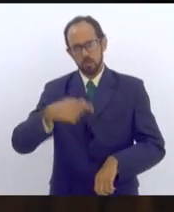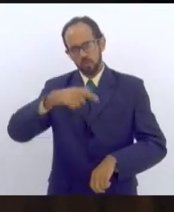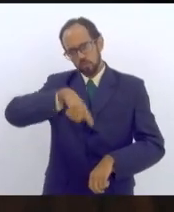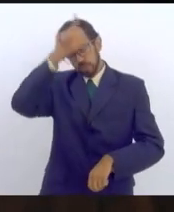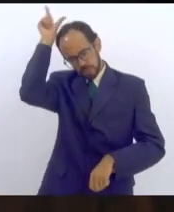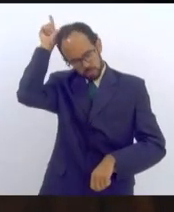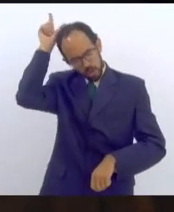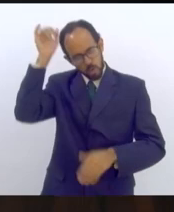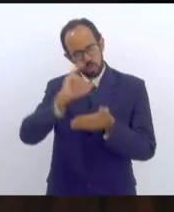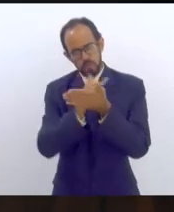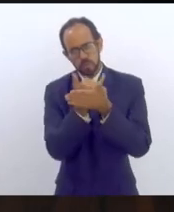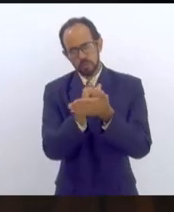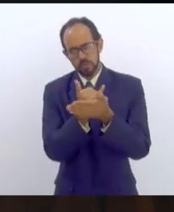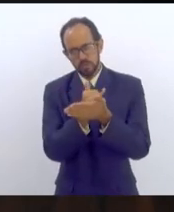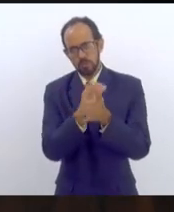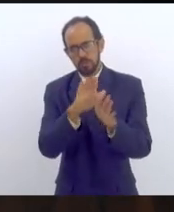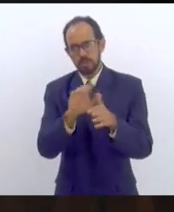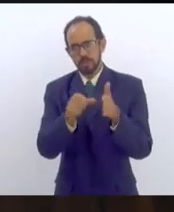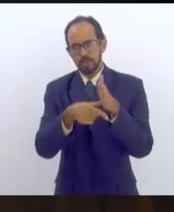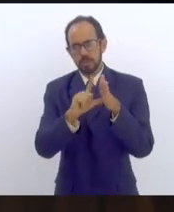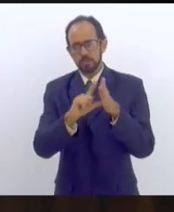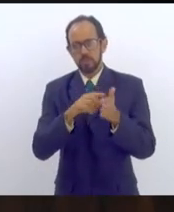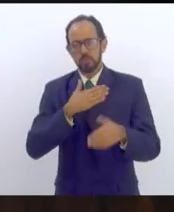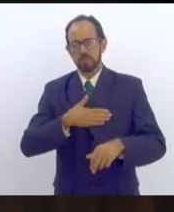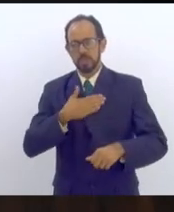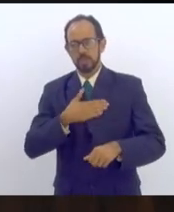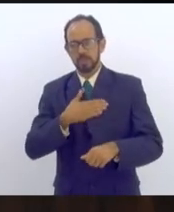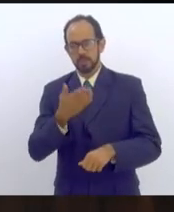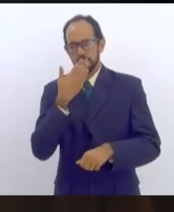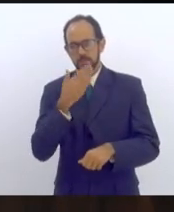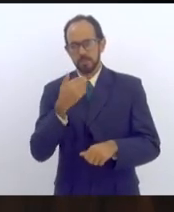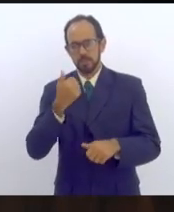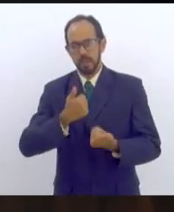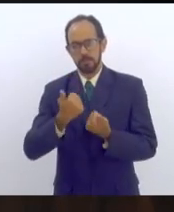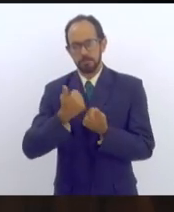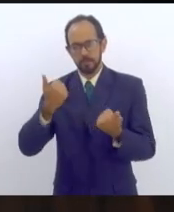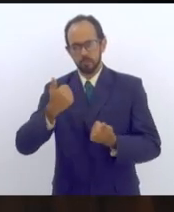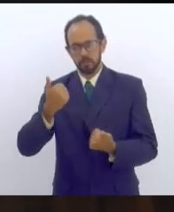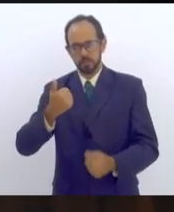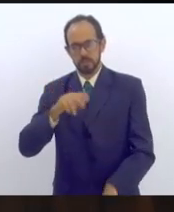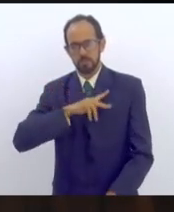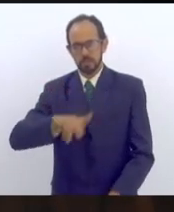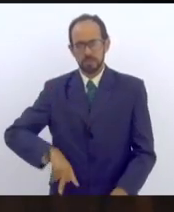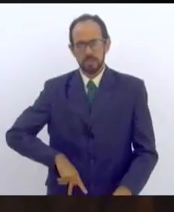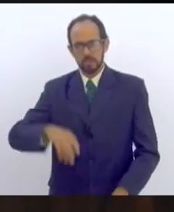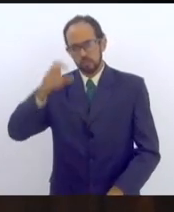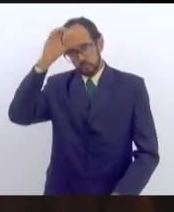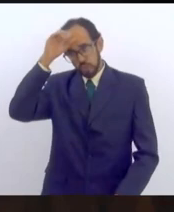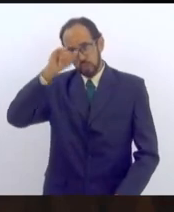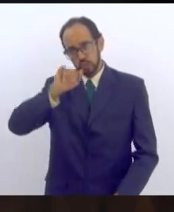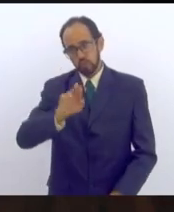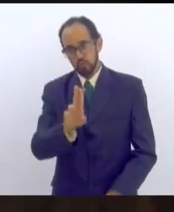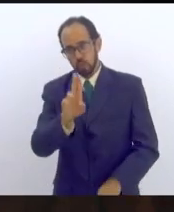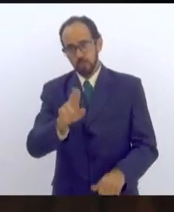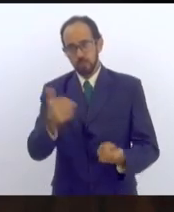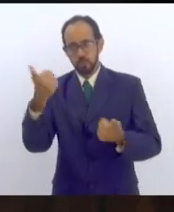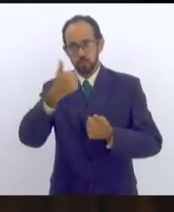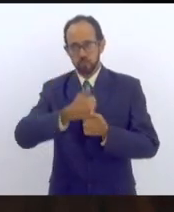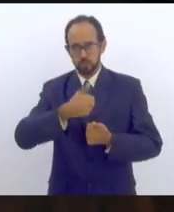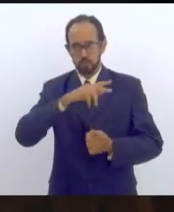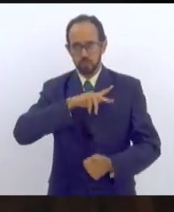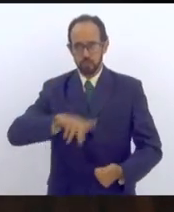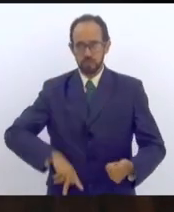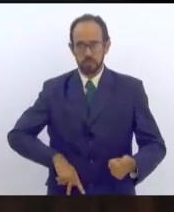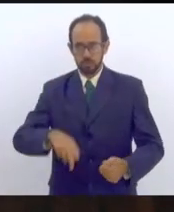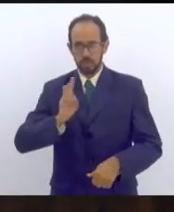Paulo. Antes, porém, gostaria de convidar a minha querida vice-presidente Aju para conduzir a presidência aqui para mim, para que